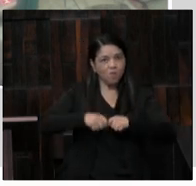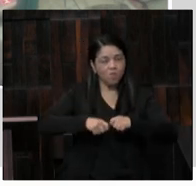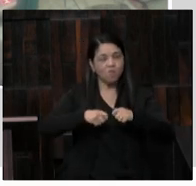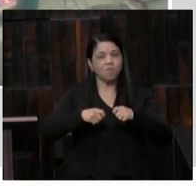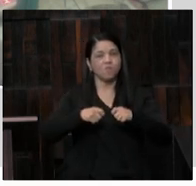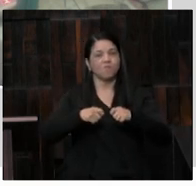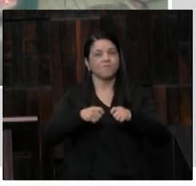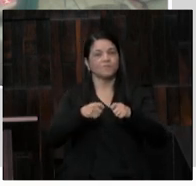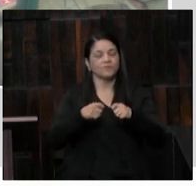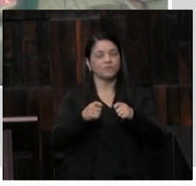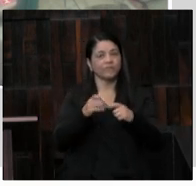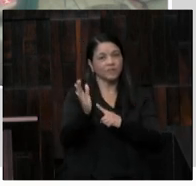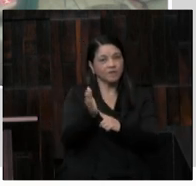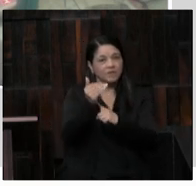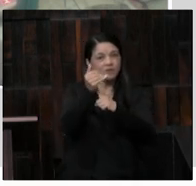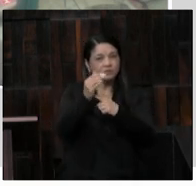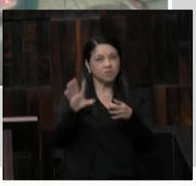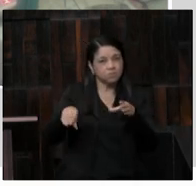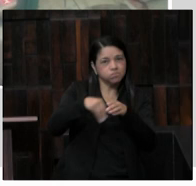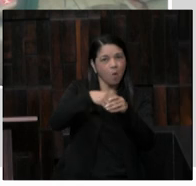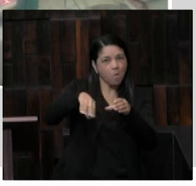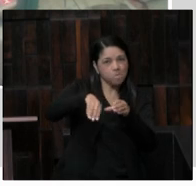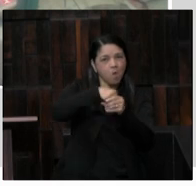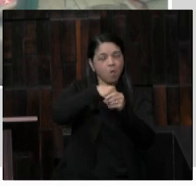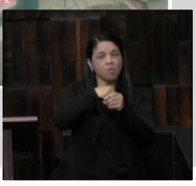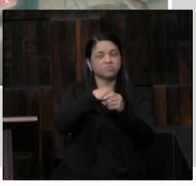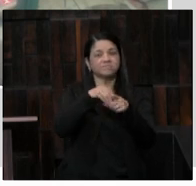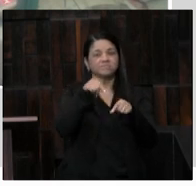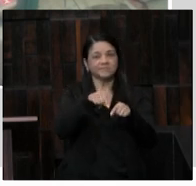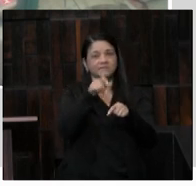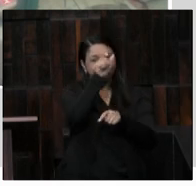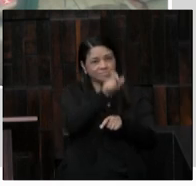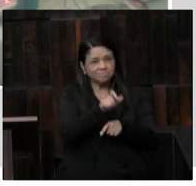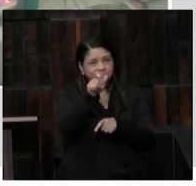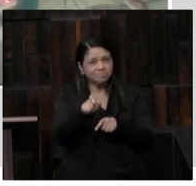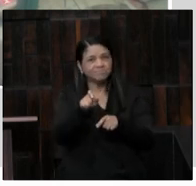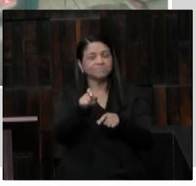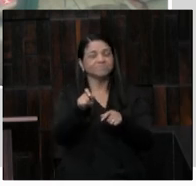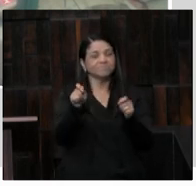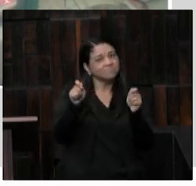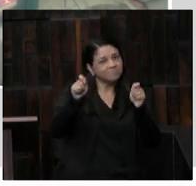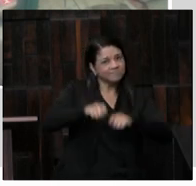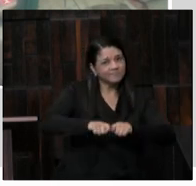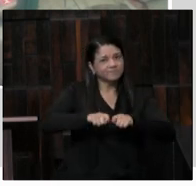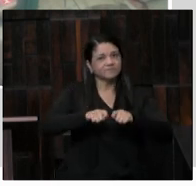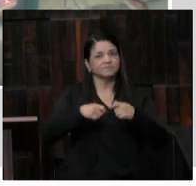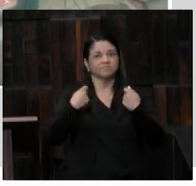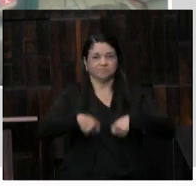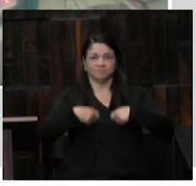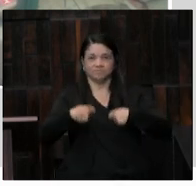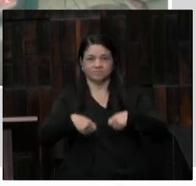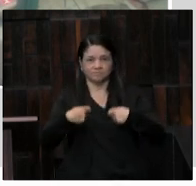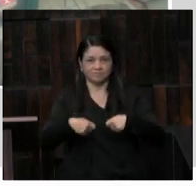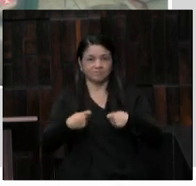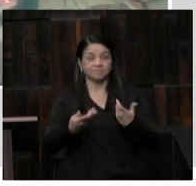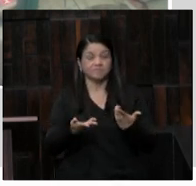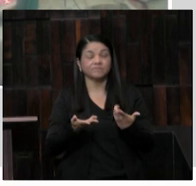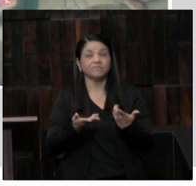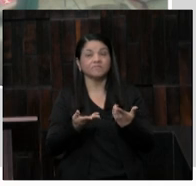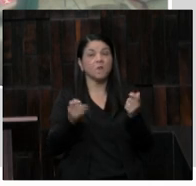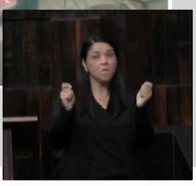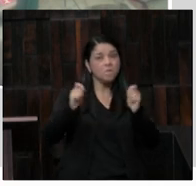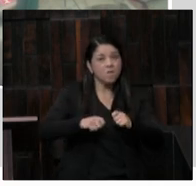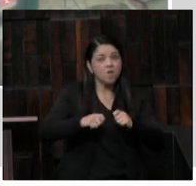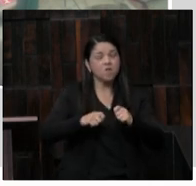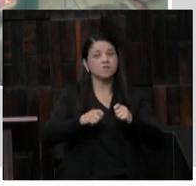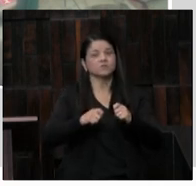incorporar essa tecnologia dentro de todas as abordagens que a gente sabe que esse paciente ele acaba precisando, né, fazer. Então, eu posso fazer